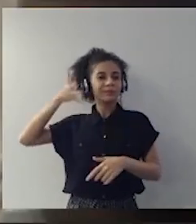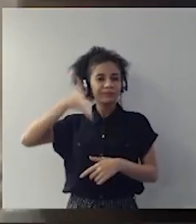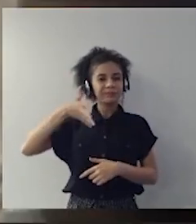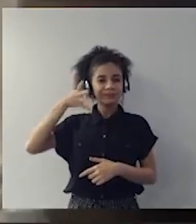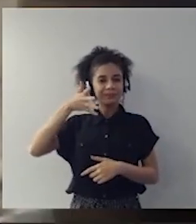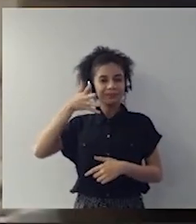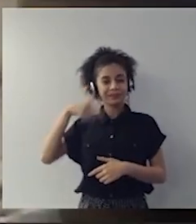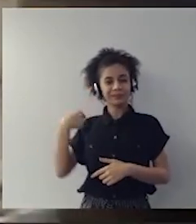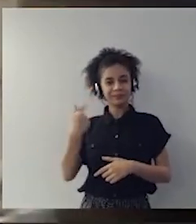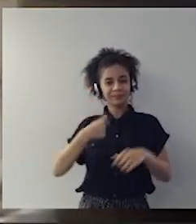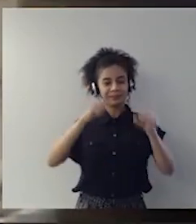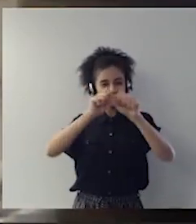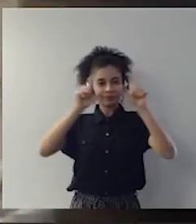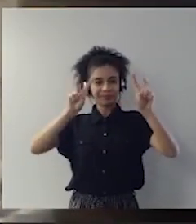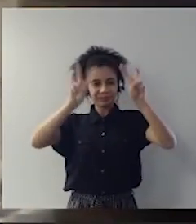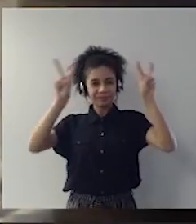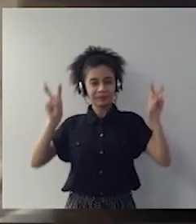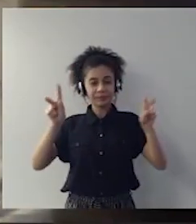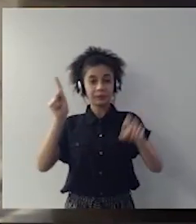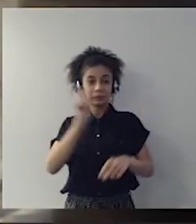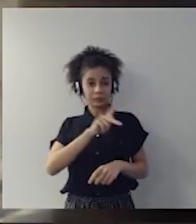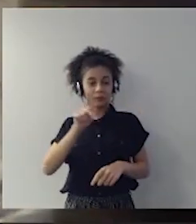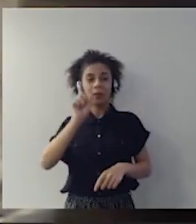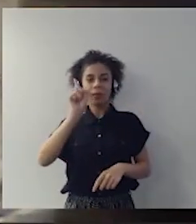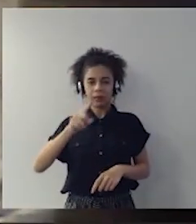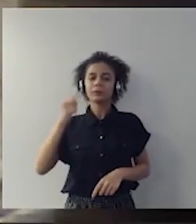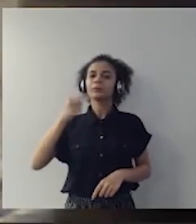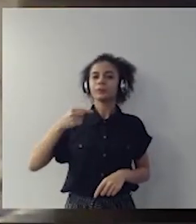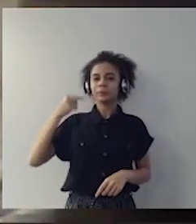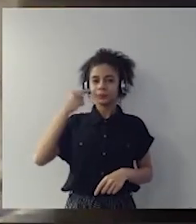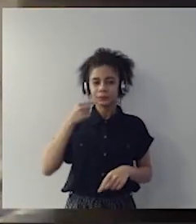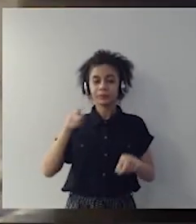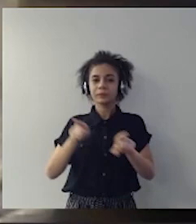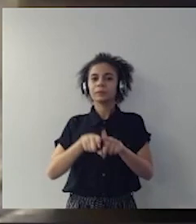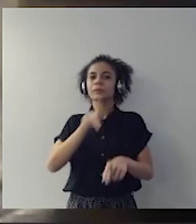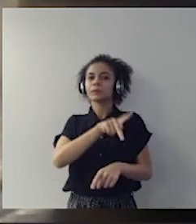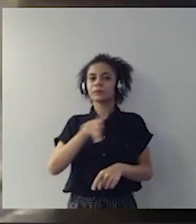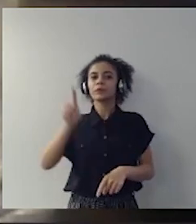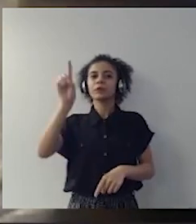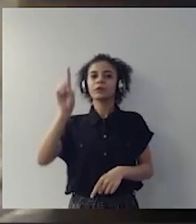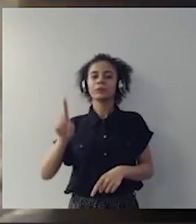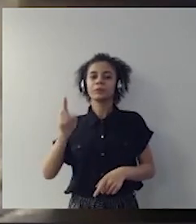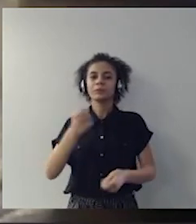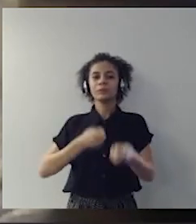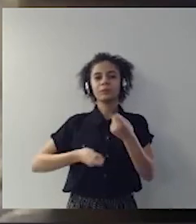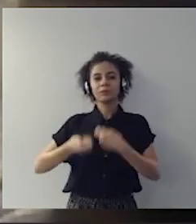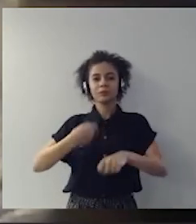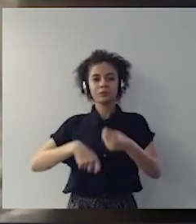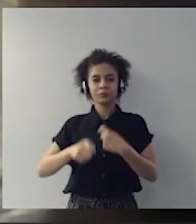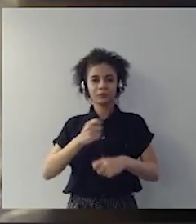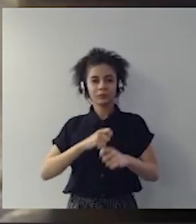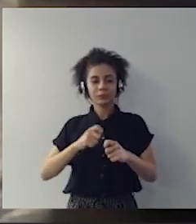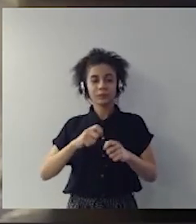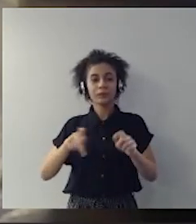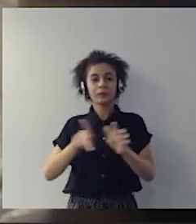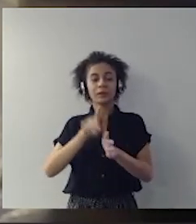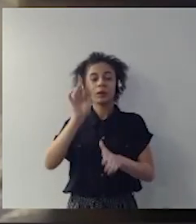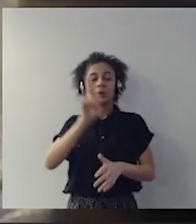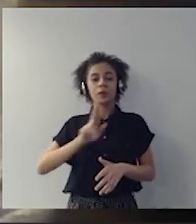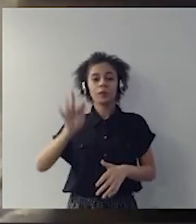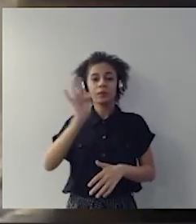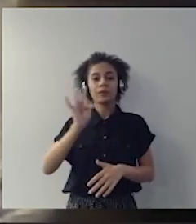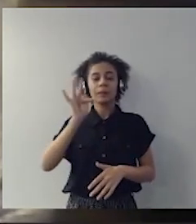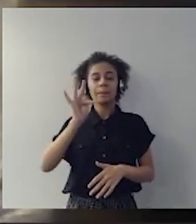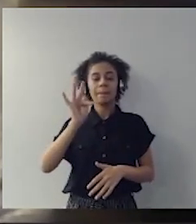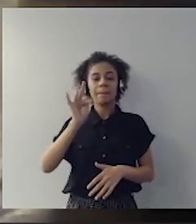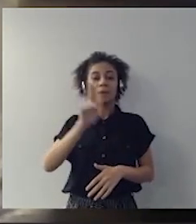nosso painel. O professor Egon é advogado, é professor de Direito Econômico na Faculdade de Direito da Universidade Federal do